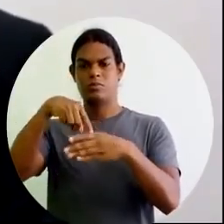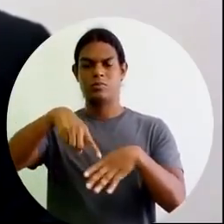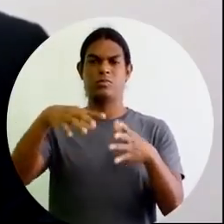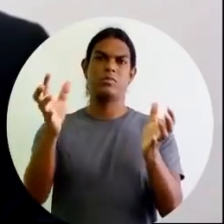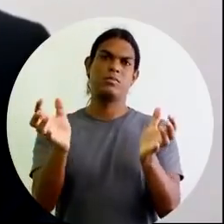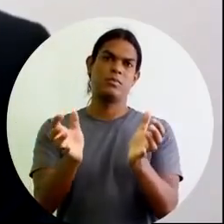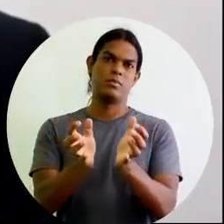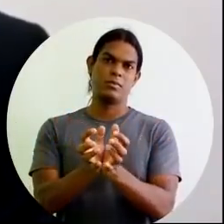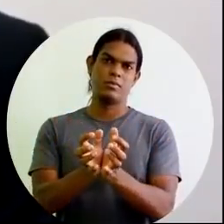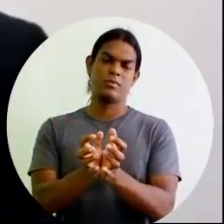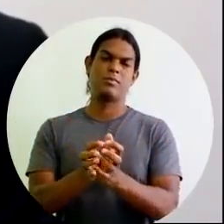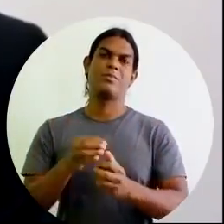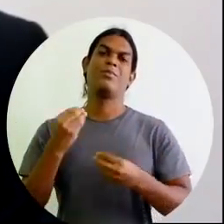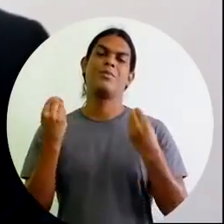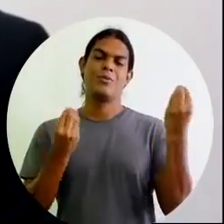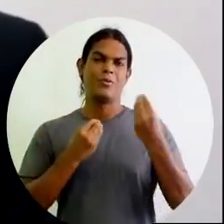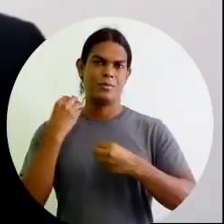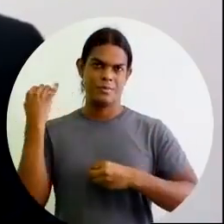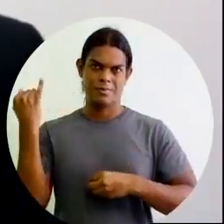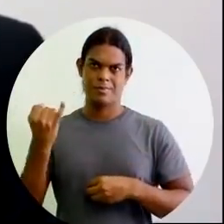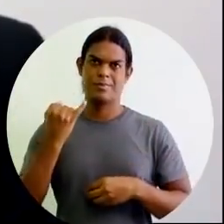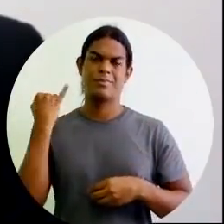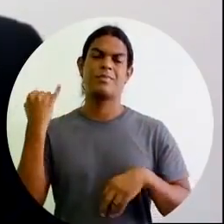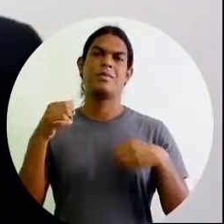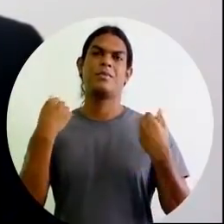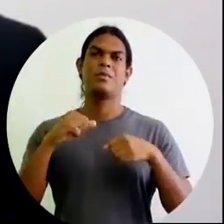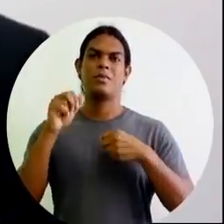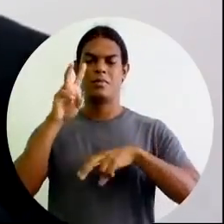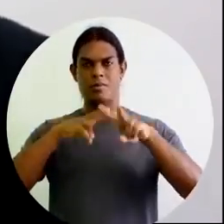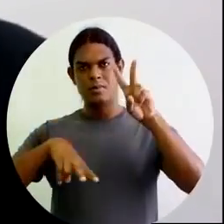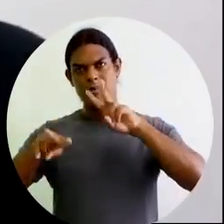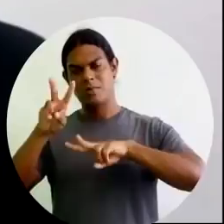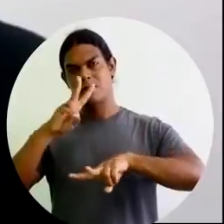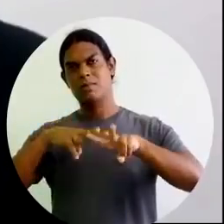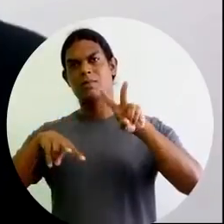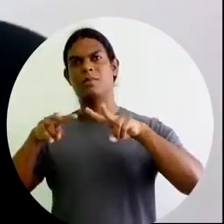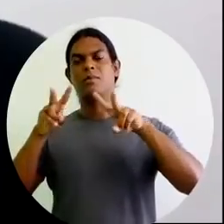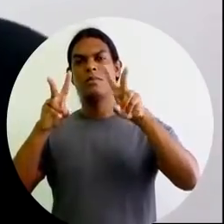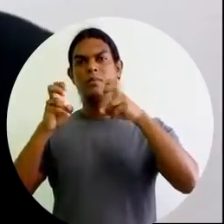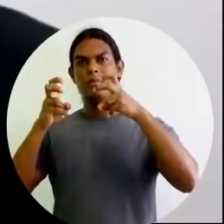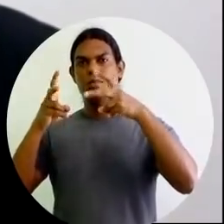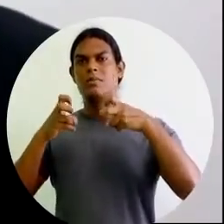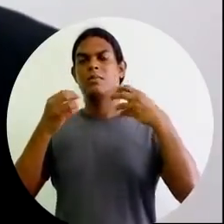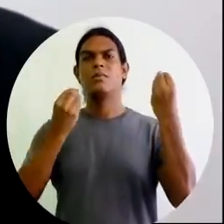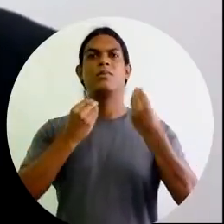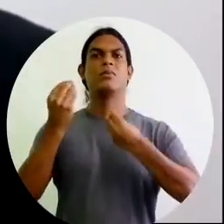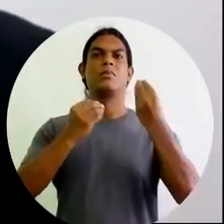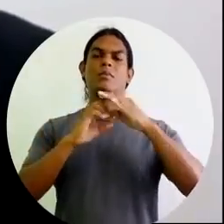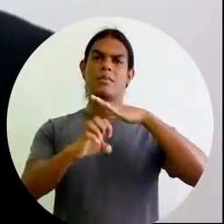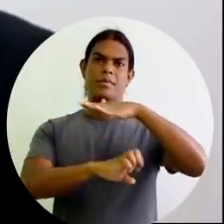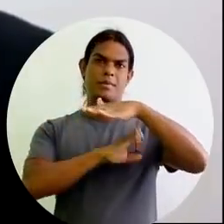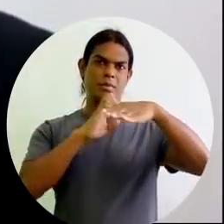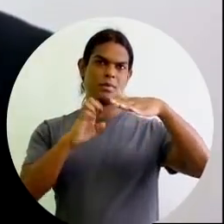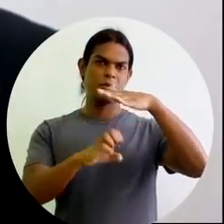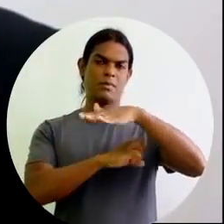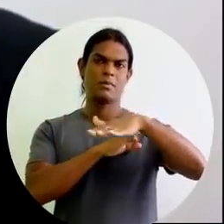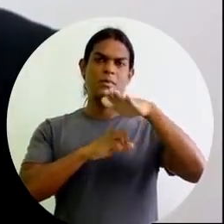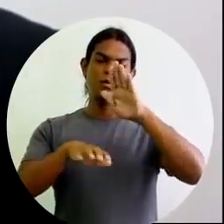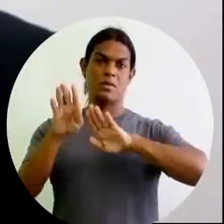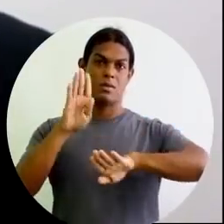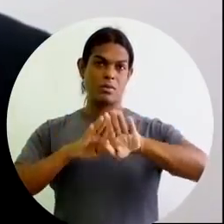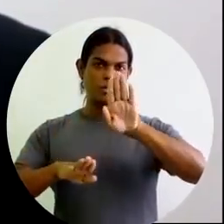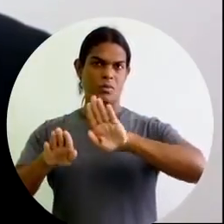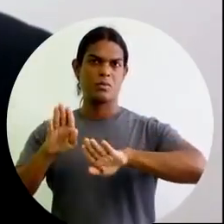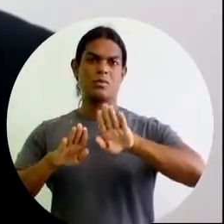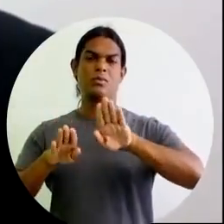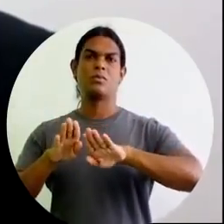dentro deste grupo. Como é interessante e nós podemos observar o quanto as organizações